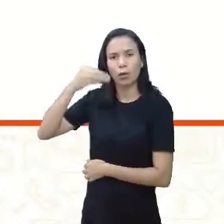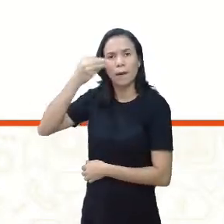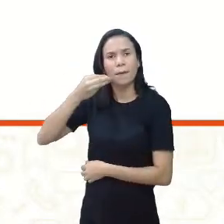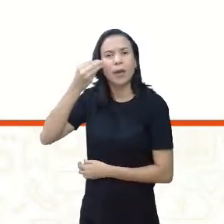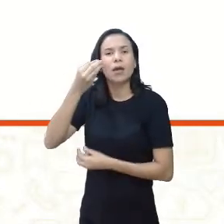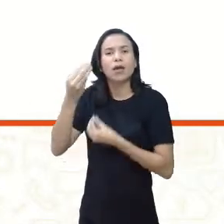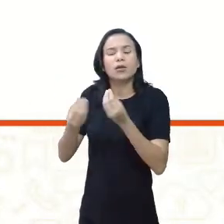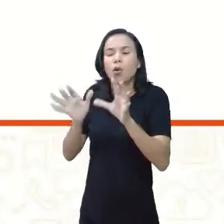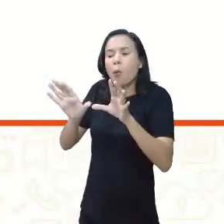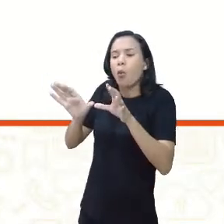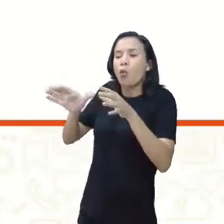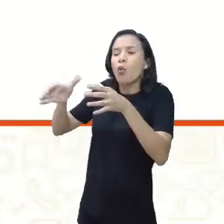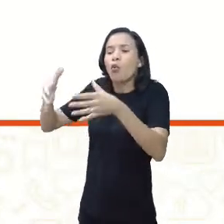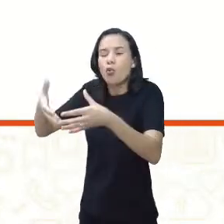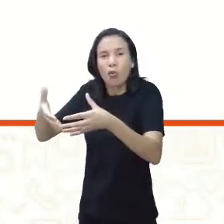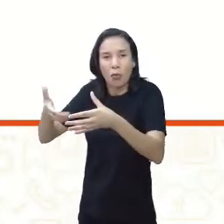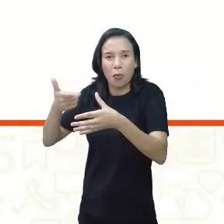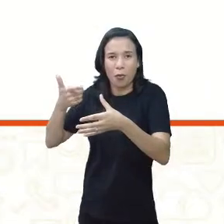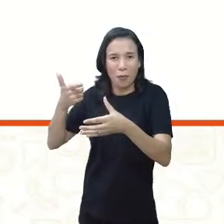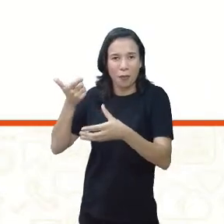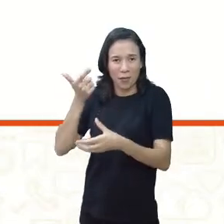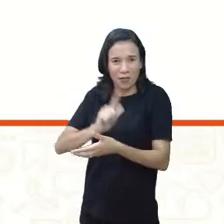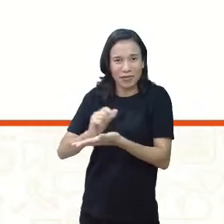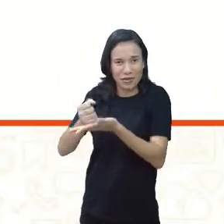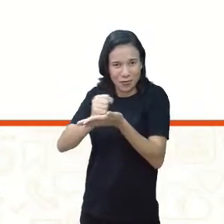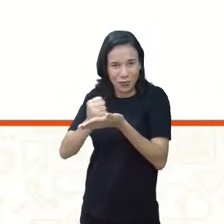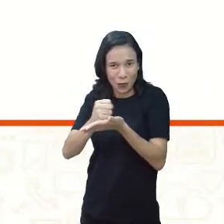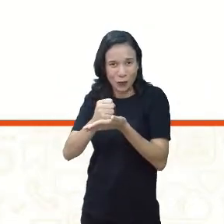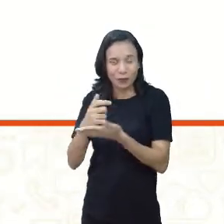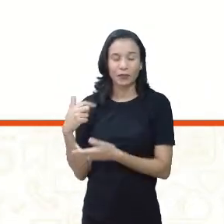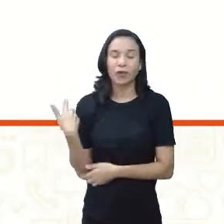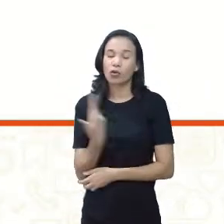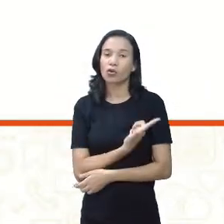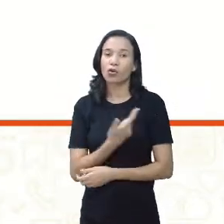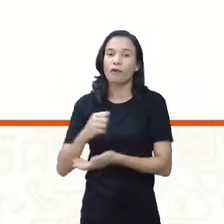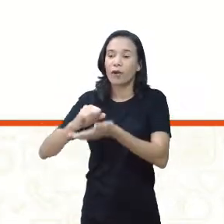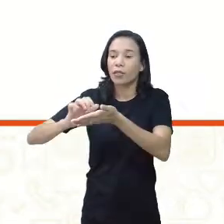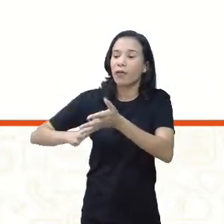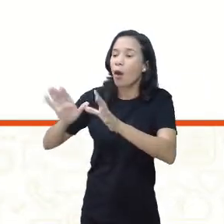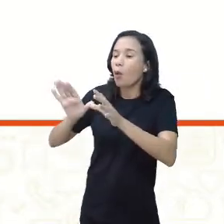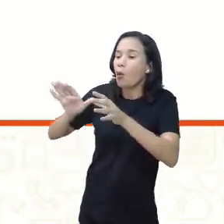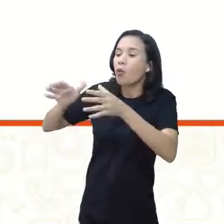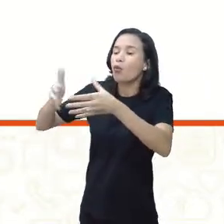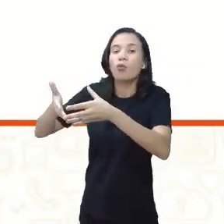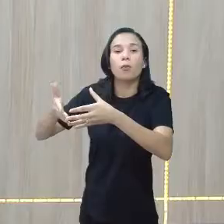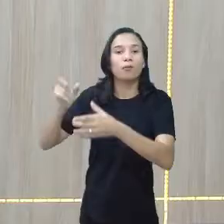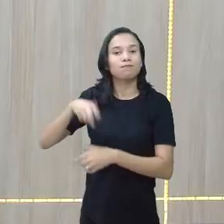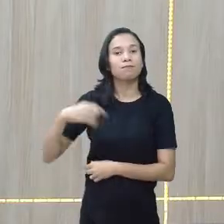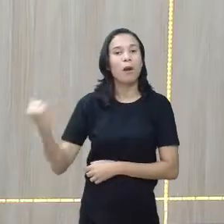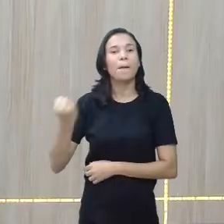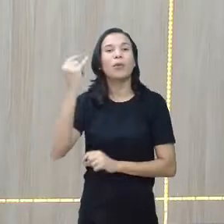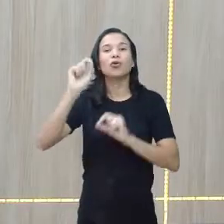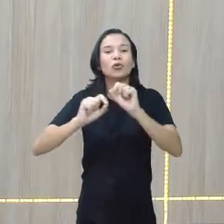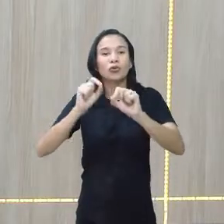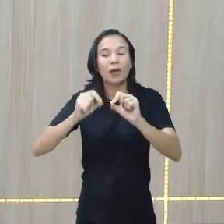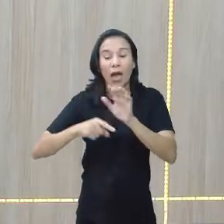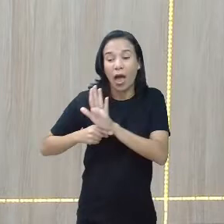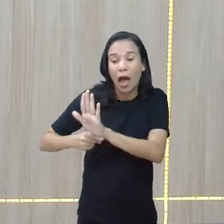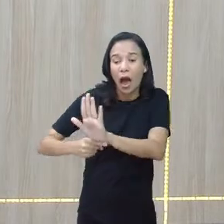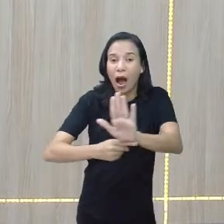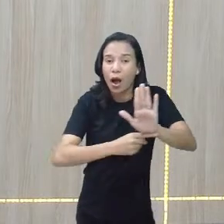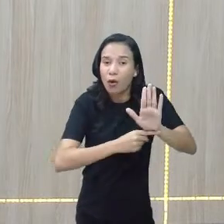de forma coletiva. Então, se a gente faz um trabalho coletivo, dois aspectos que são indispensáveis é a cooperação